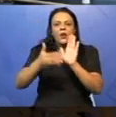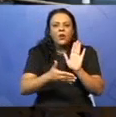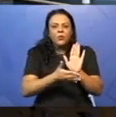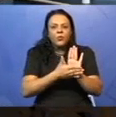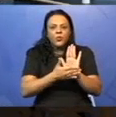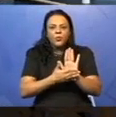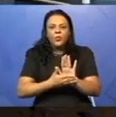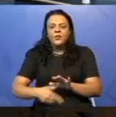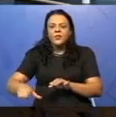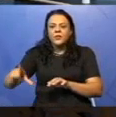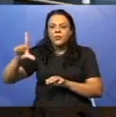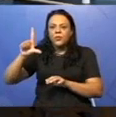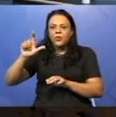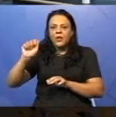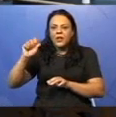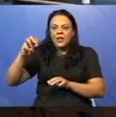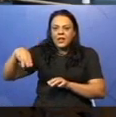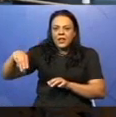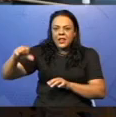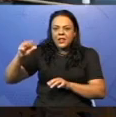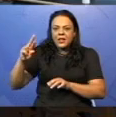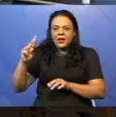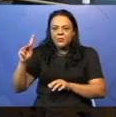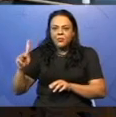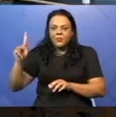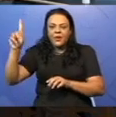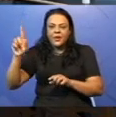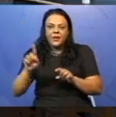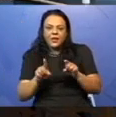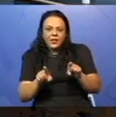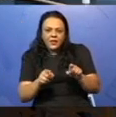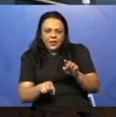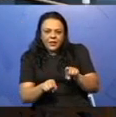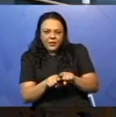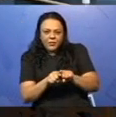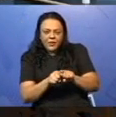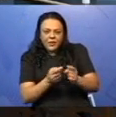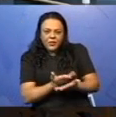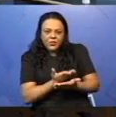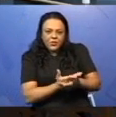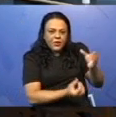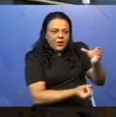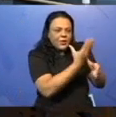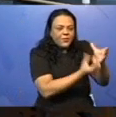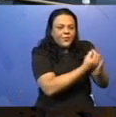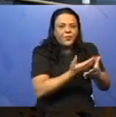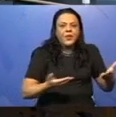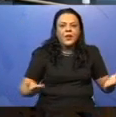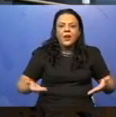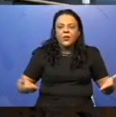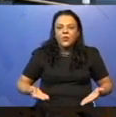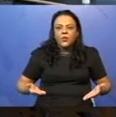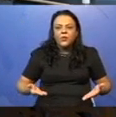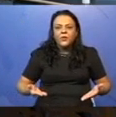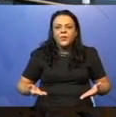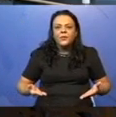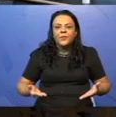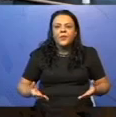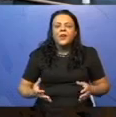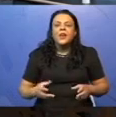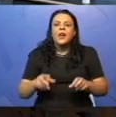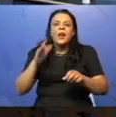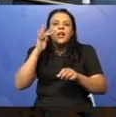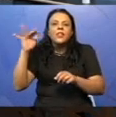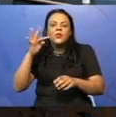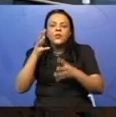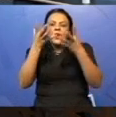Lamarck, estudamos sobre o criacionismo. Agora, vamos falar sobre a teoria da evolução aceita na comunidade científica,